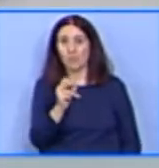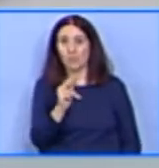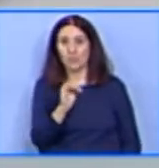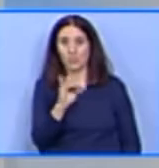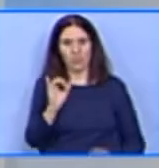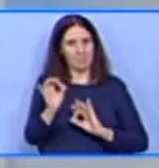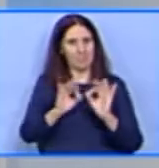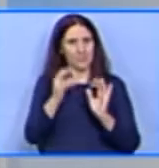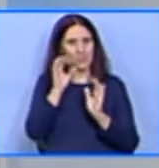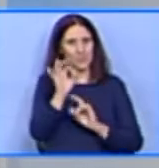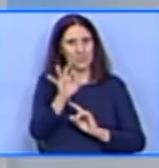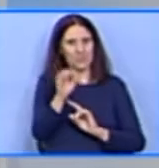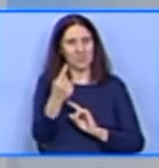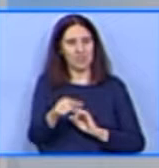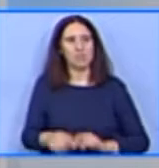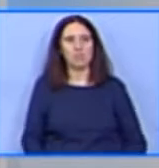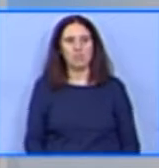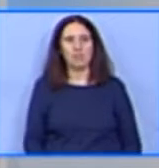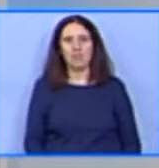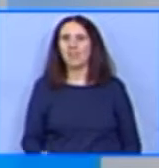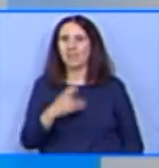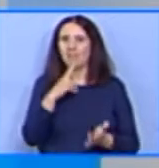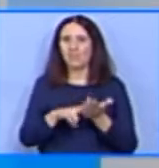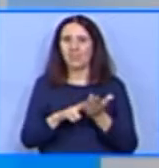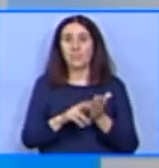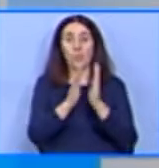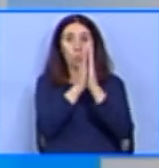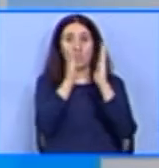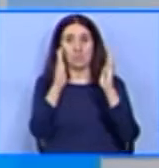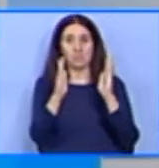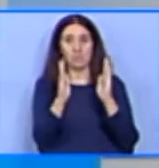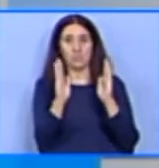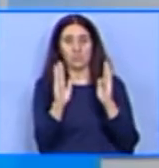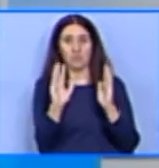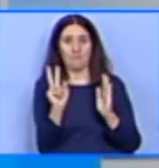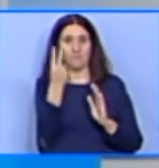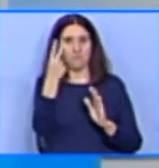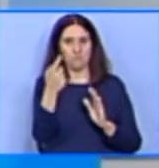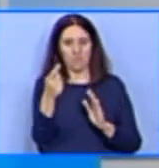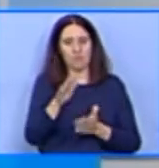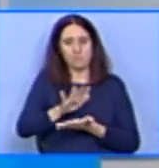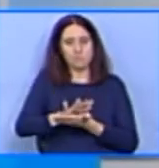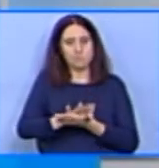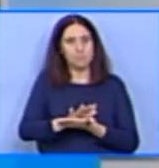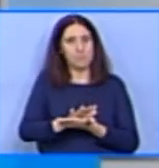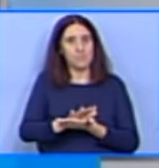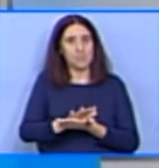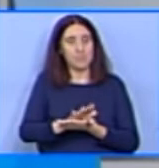trago aqui duas coleções que são editadas pela editora da